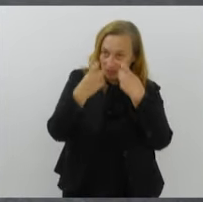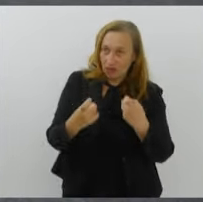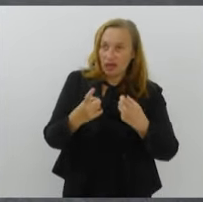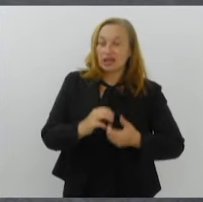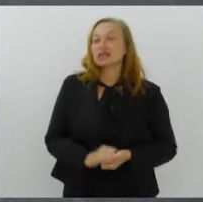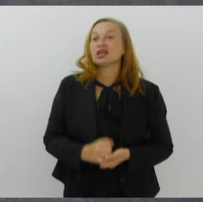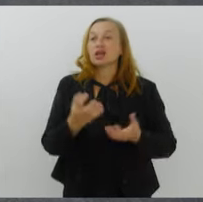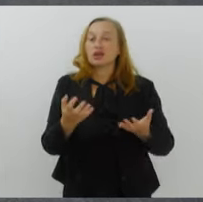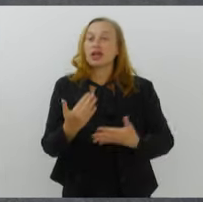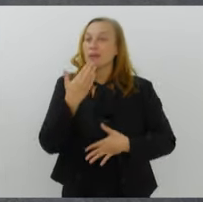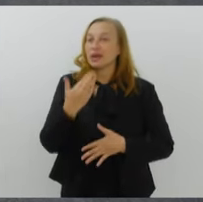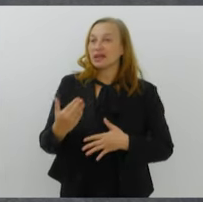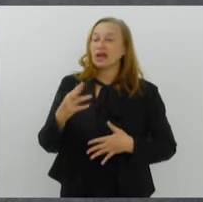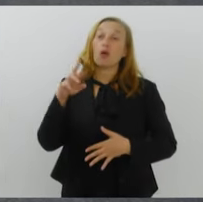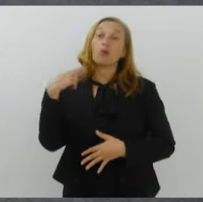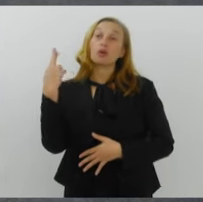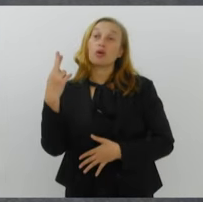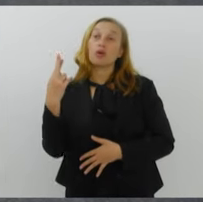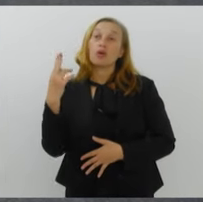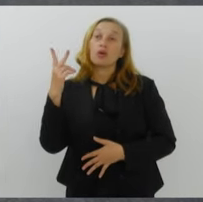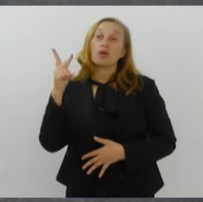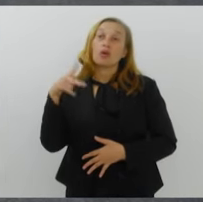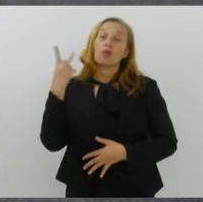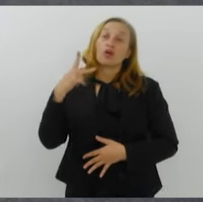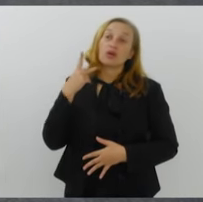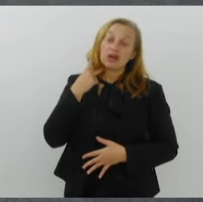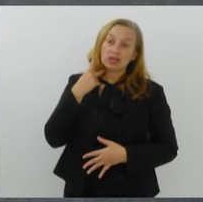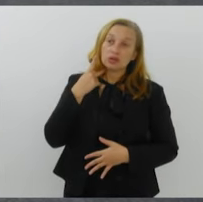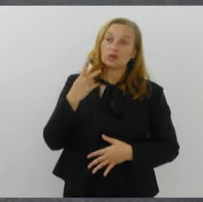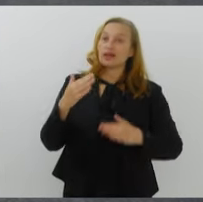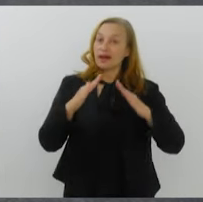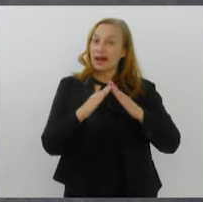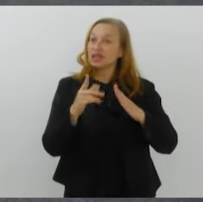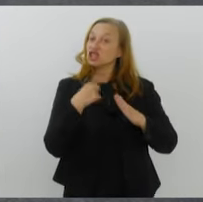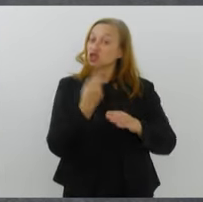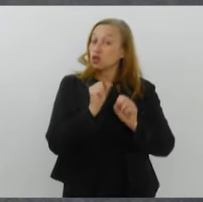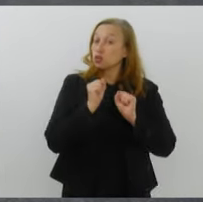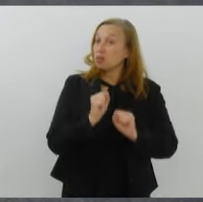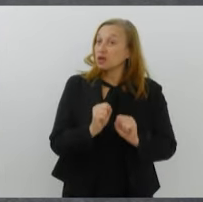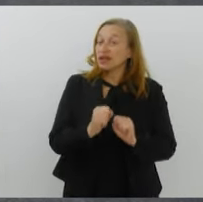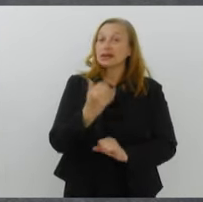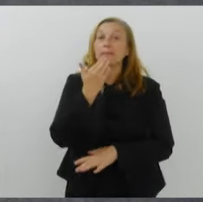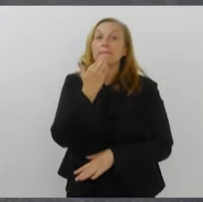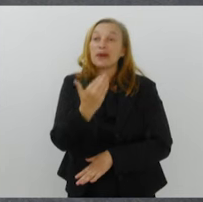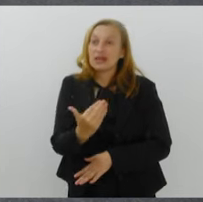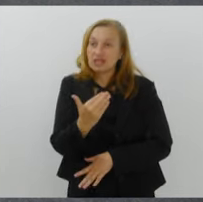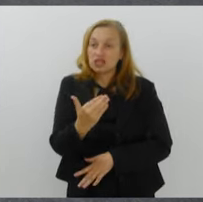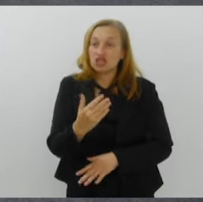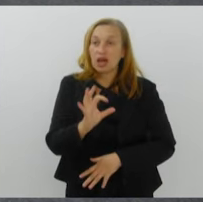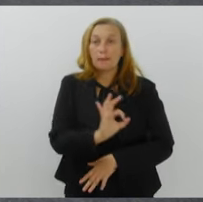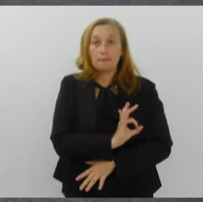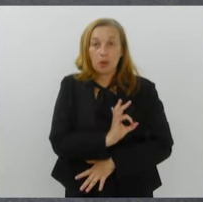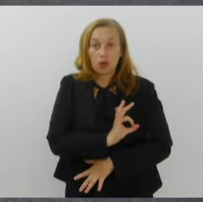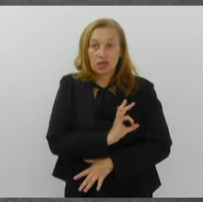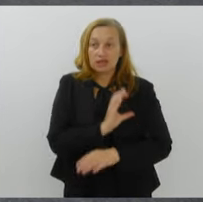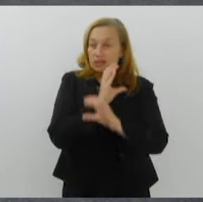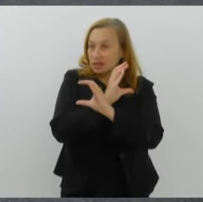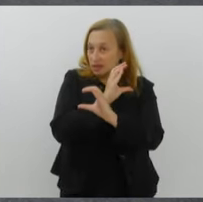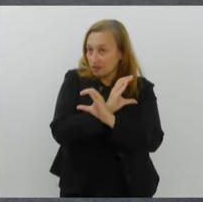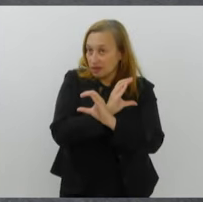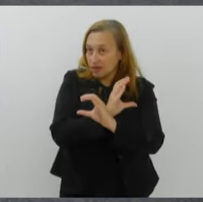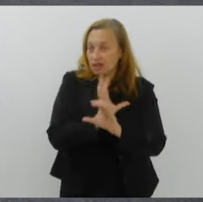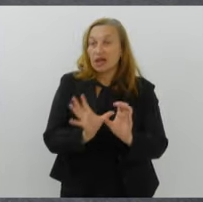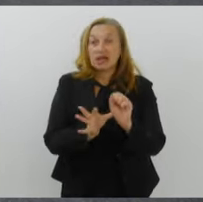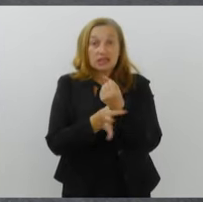ao procurador da casa que nós pudéssemos imediatamente solicitar à Polícia Civil, aos órgãos de